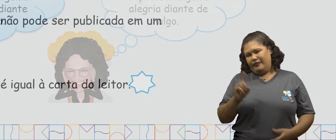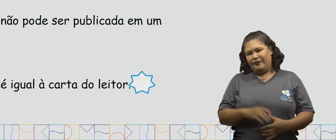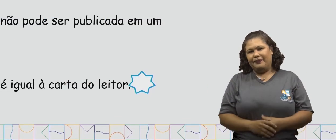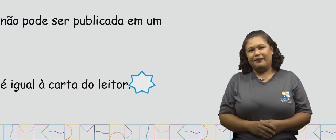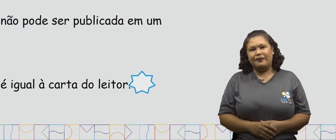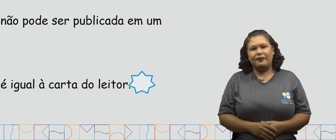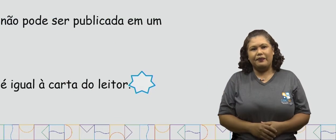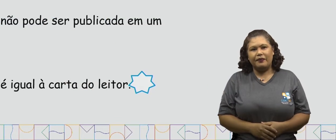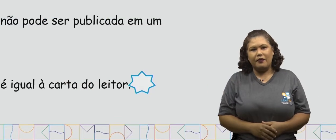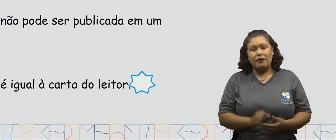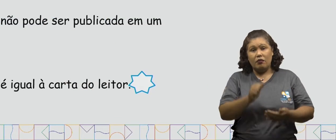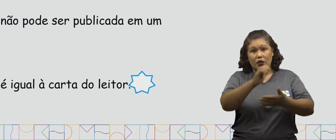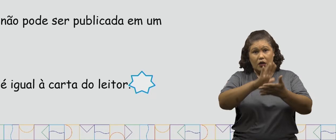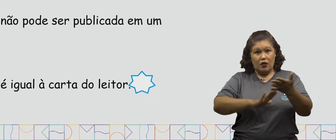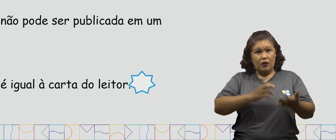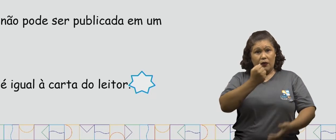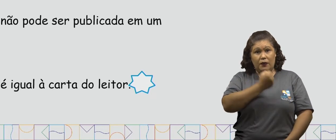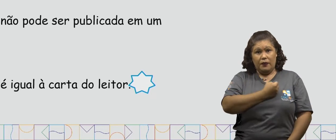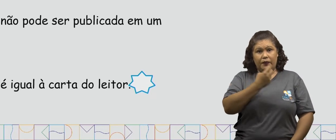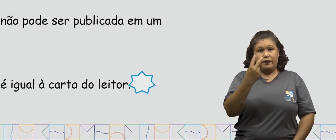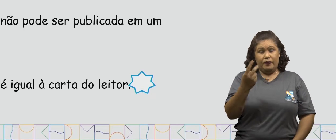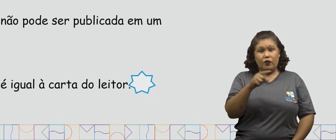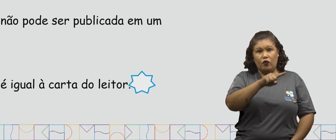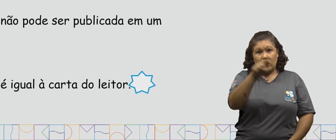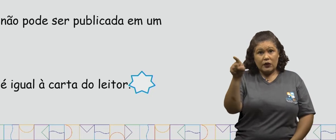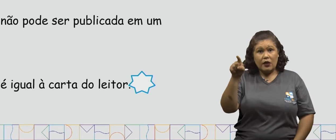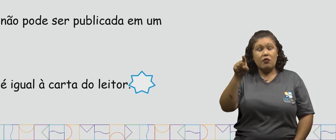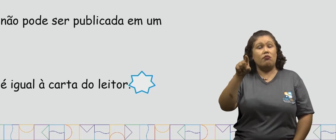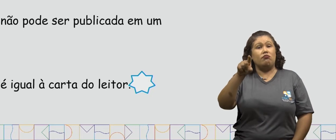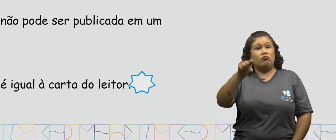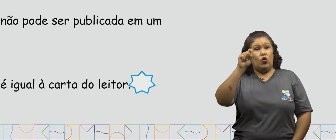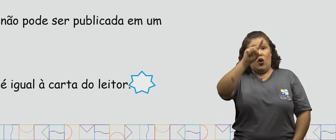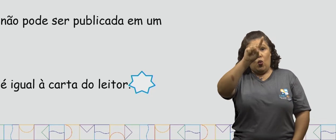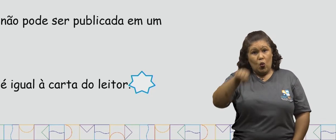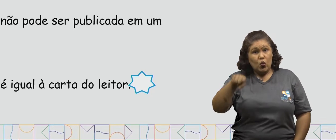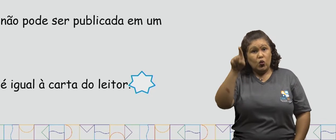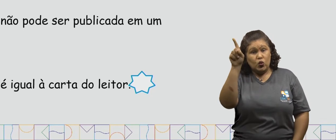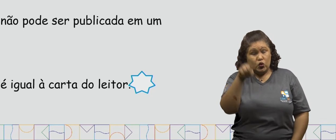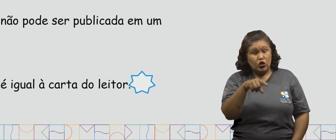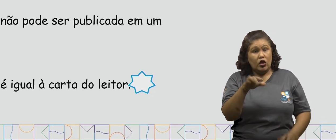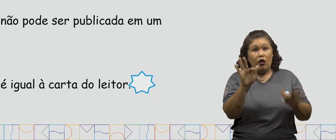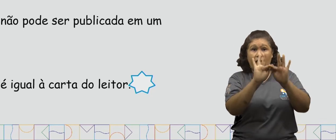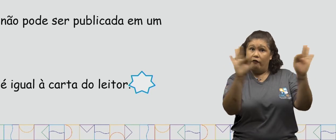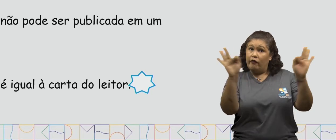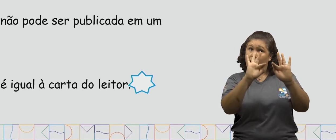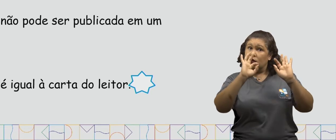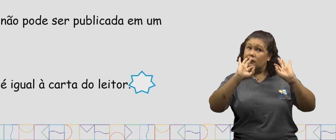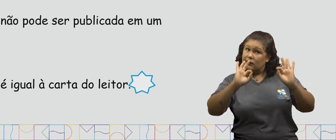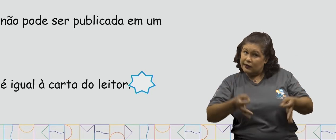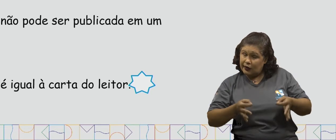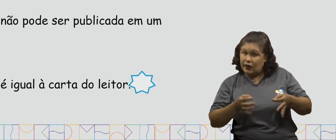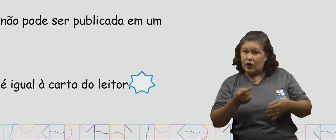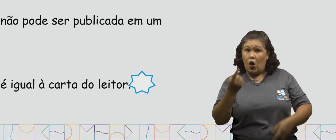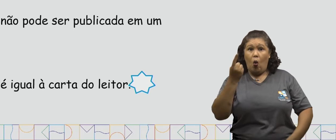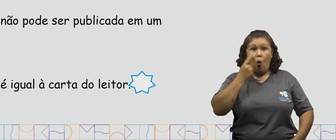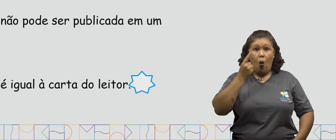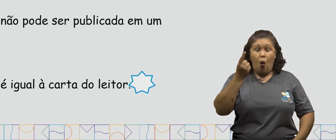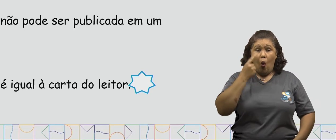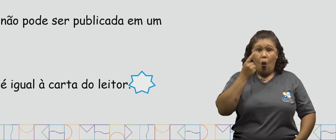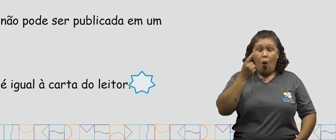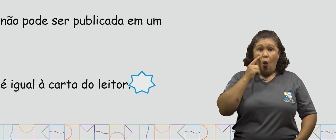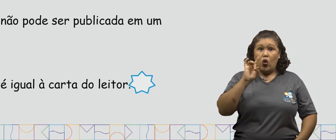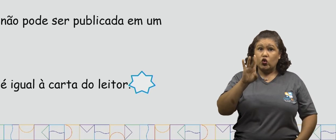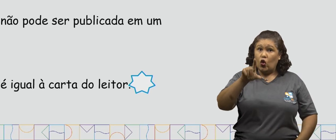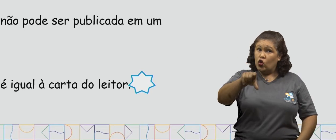alegria. Atividade número 2. Marque um X na afirmativa verdadeira. Observe o enunciado.